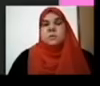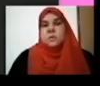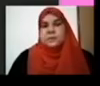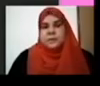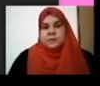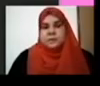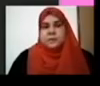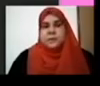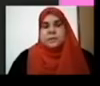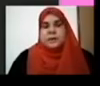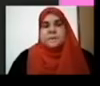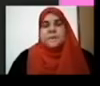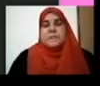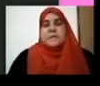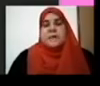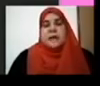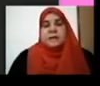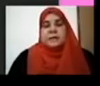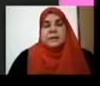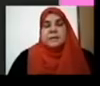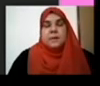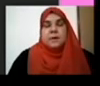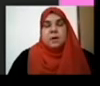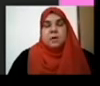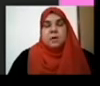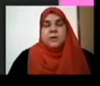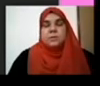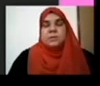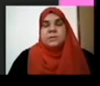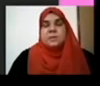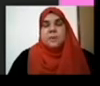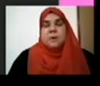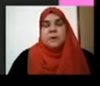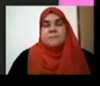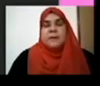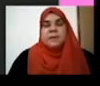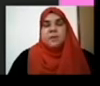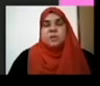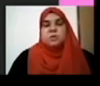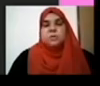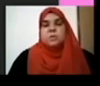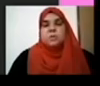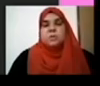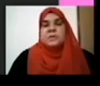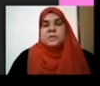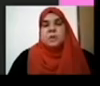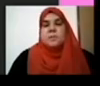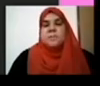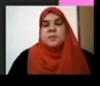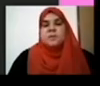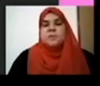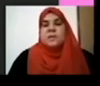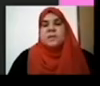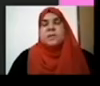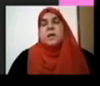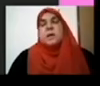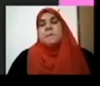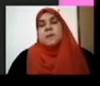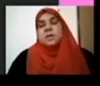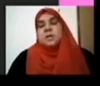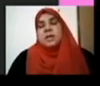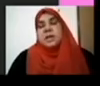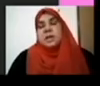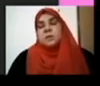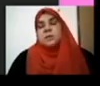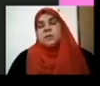dos dois quadrados, tá? Aqui também, ó, eu coloquei outro exemplo, agora partindo do produto da soma pela diferença